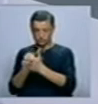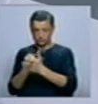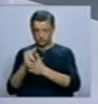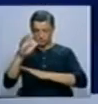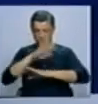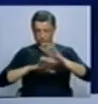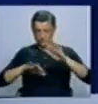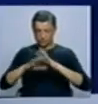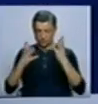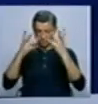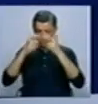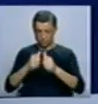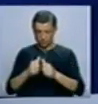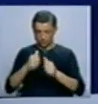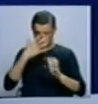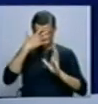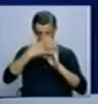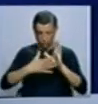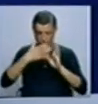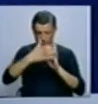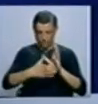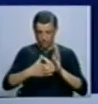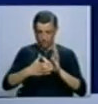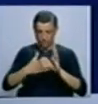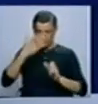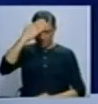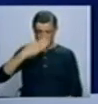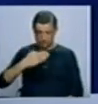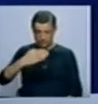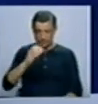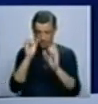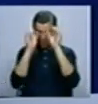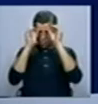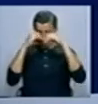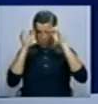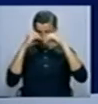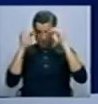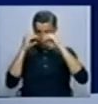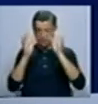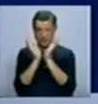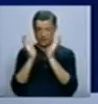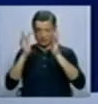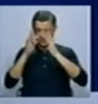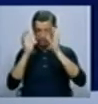estes cálculos sempre muito complexos. Sim, na semana em que soubemos que a Google, e é um pormenor que não é dito na comunicação